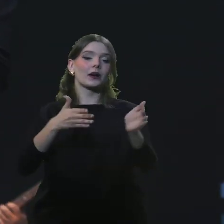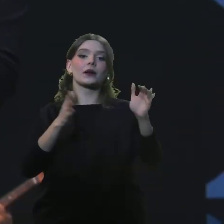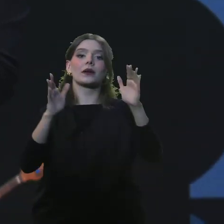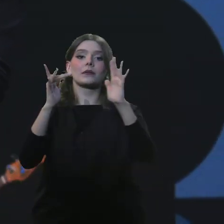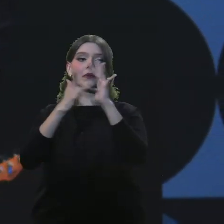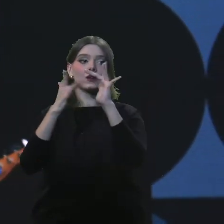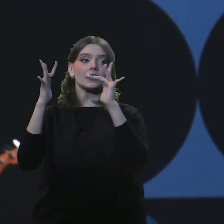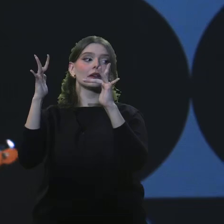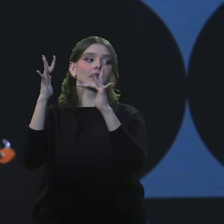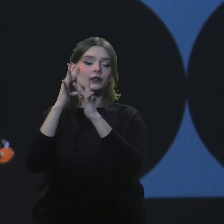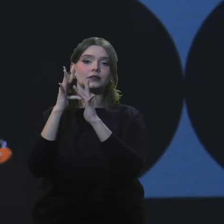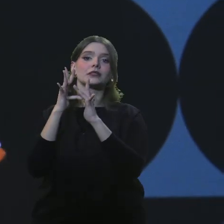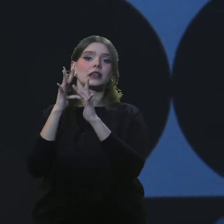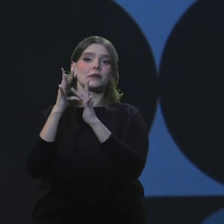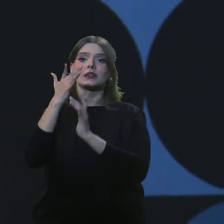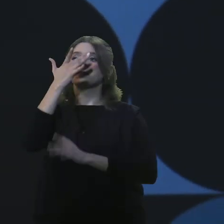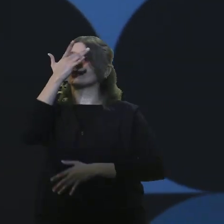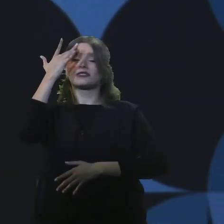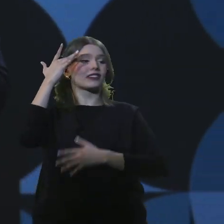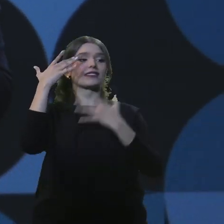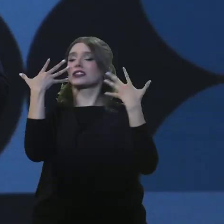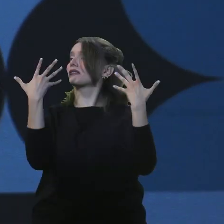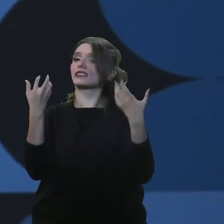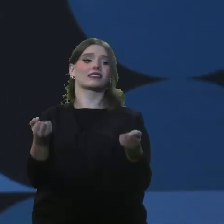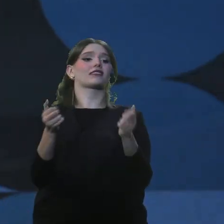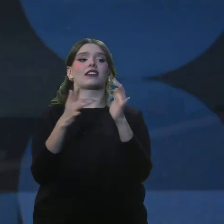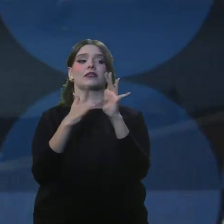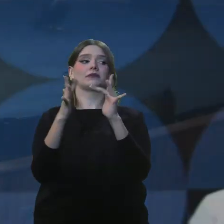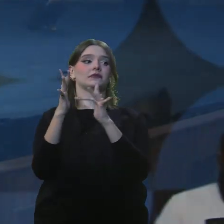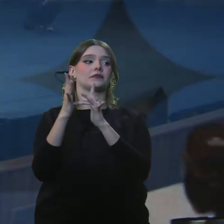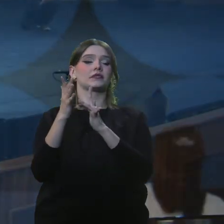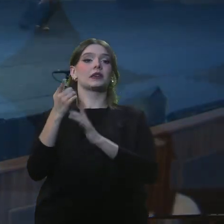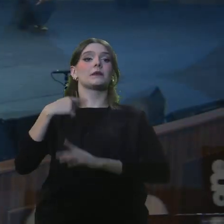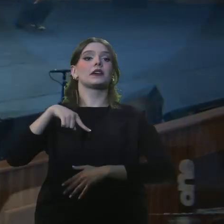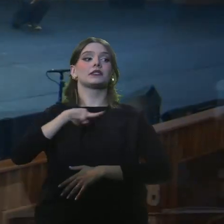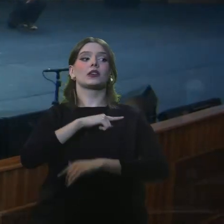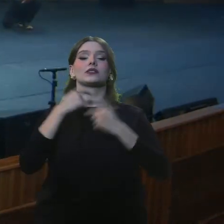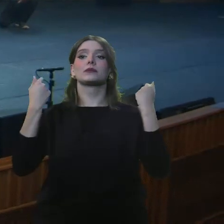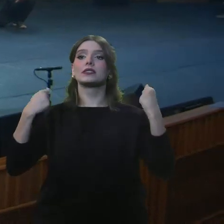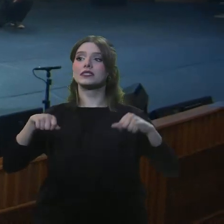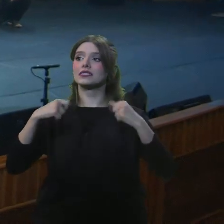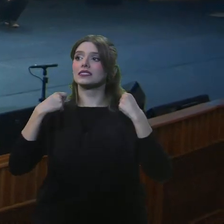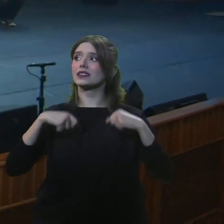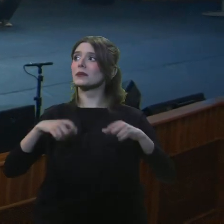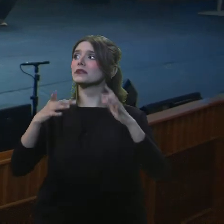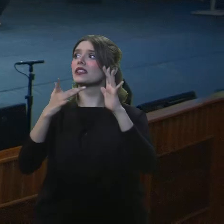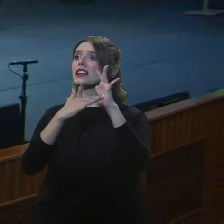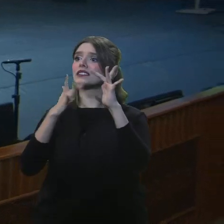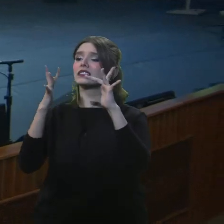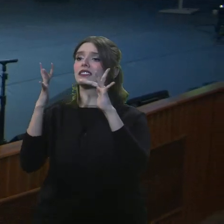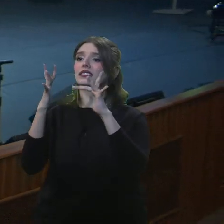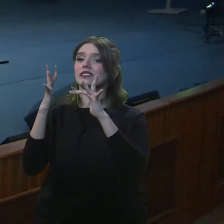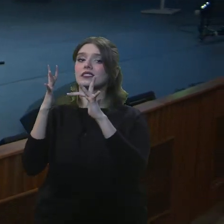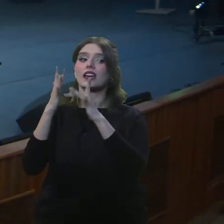de Jesus naqueles que ainda não receberam. Mas precisa que a gente assuma certas